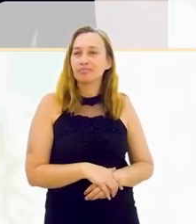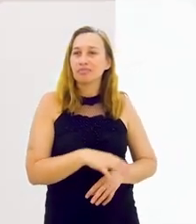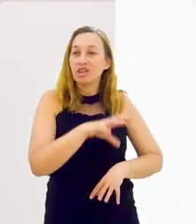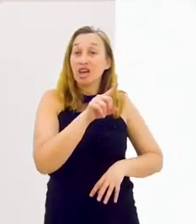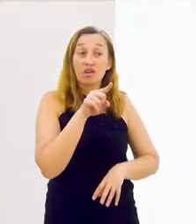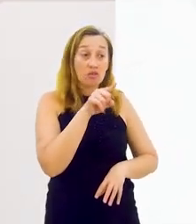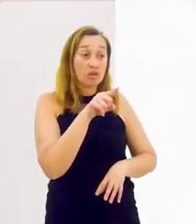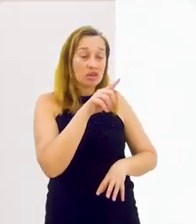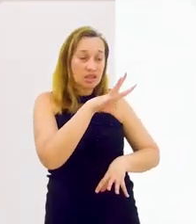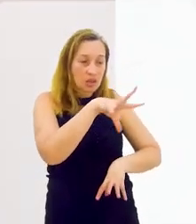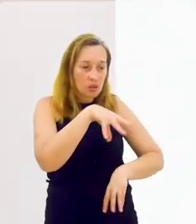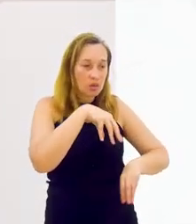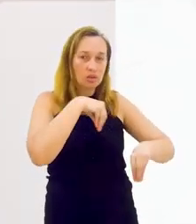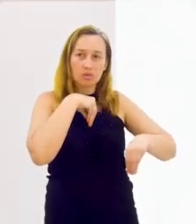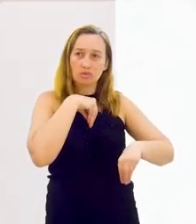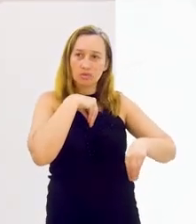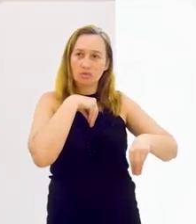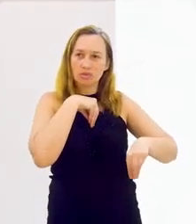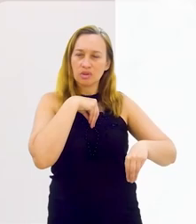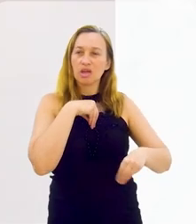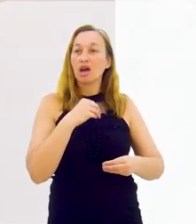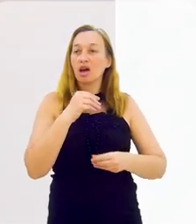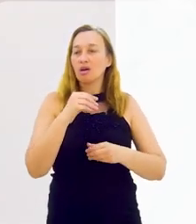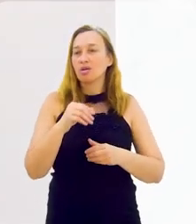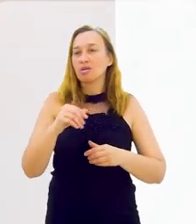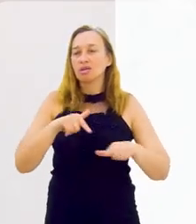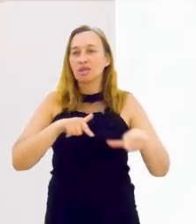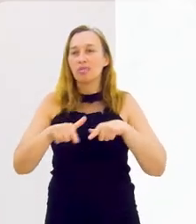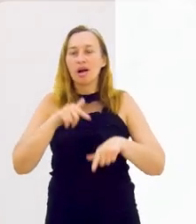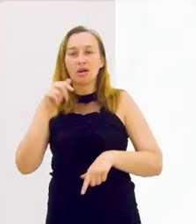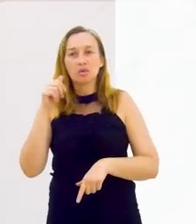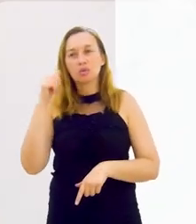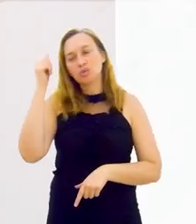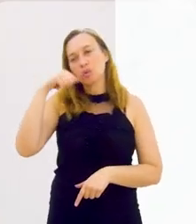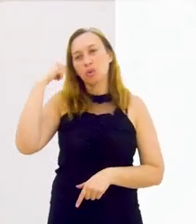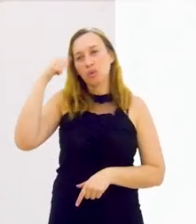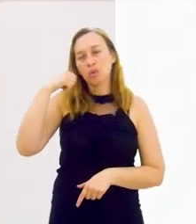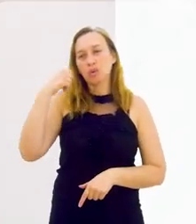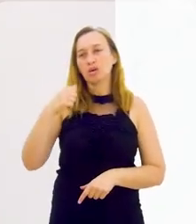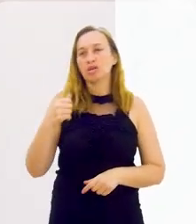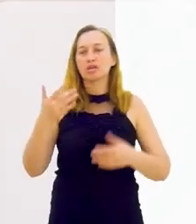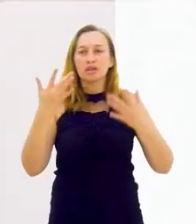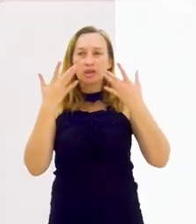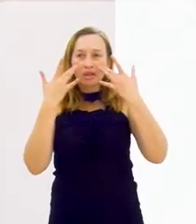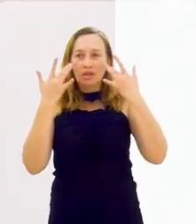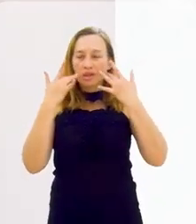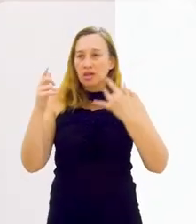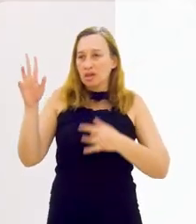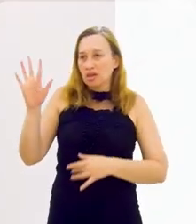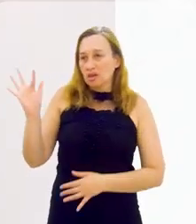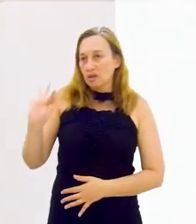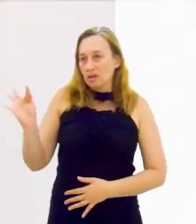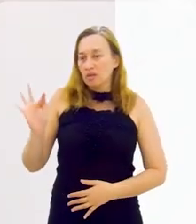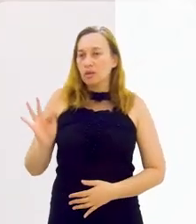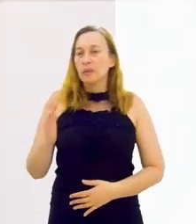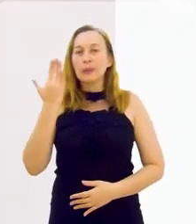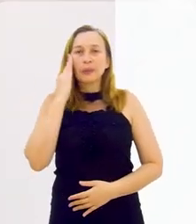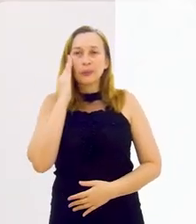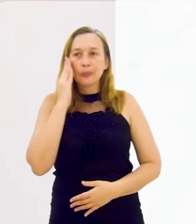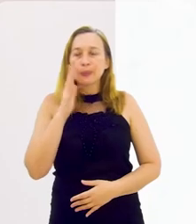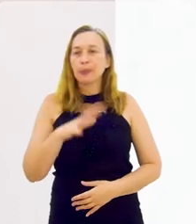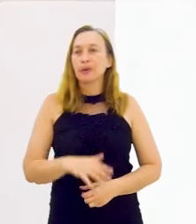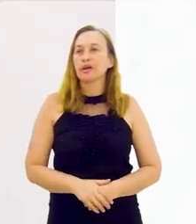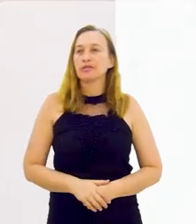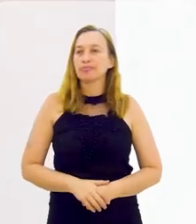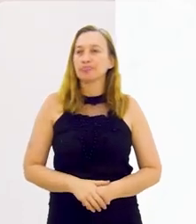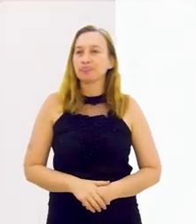diga. É você se colocar em outra circunstância, né? Esse é o trabalho do ator, né? A gente, na faculdade de arte, a gente